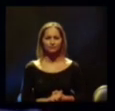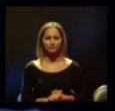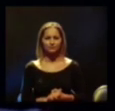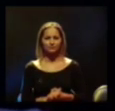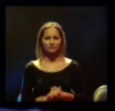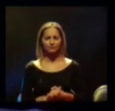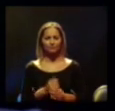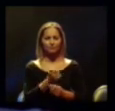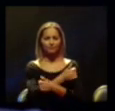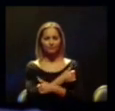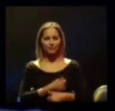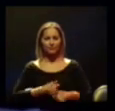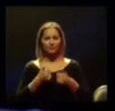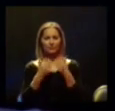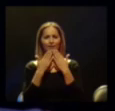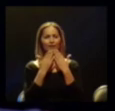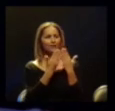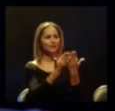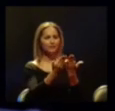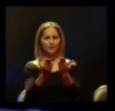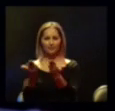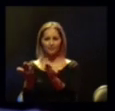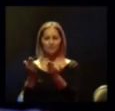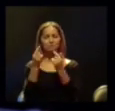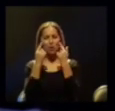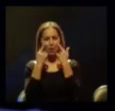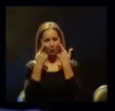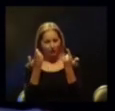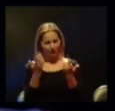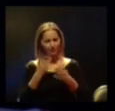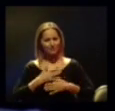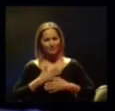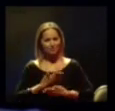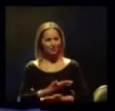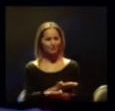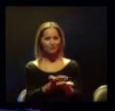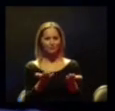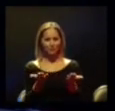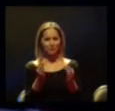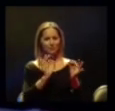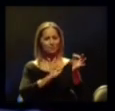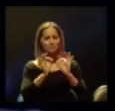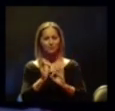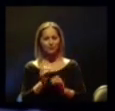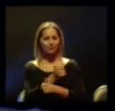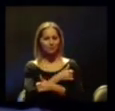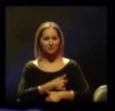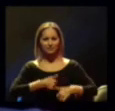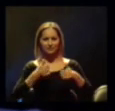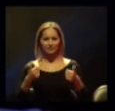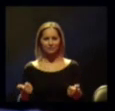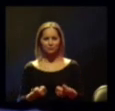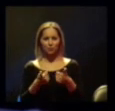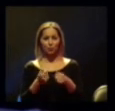A cidade agradece-vos e reconhece o vosso empenho na construção de uma cidade melhor.